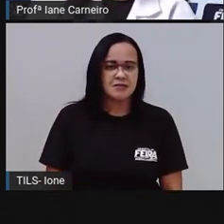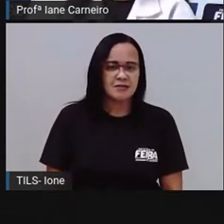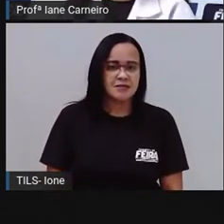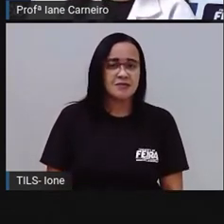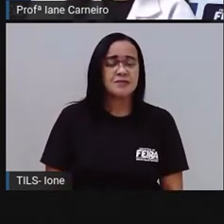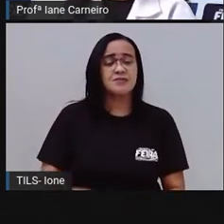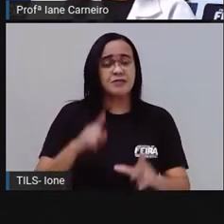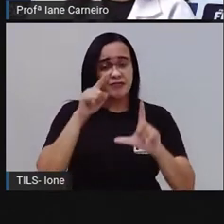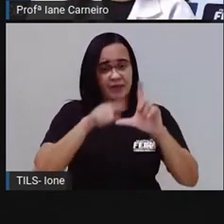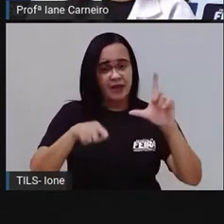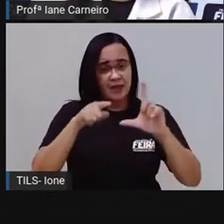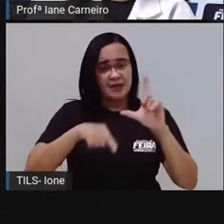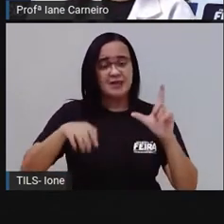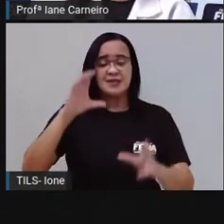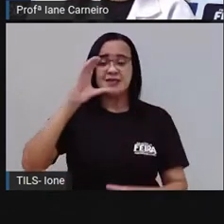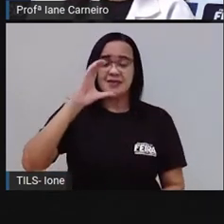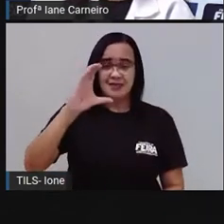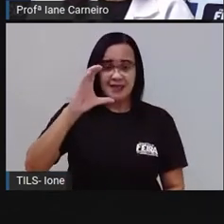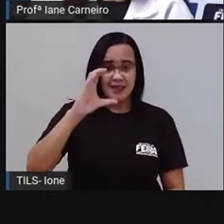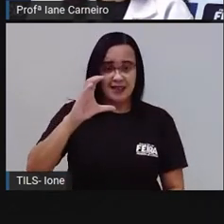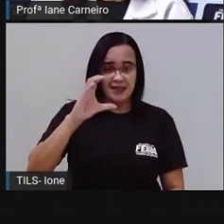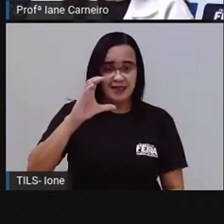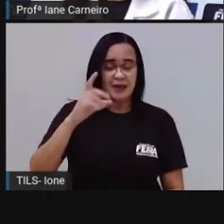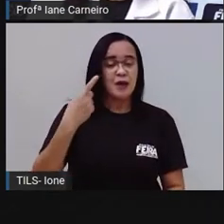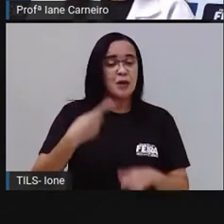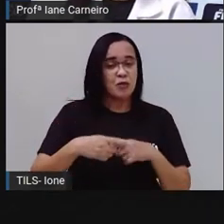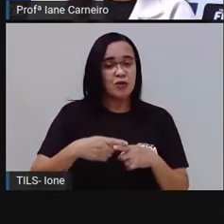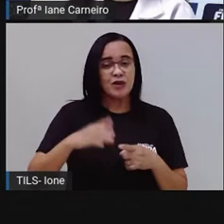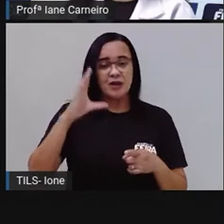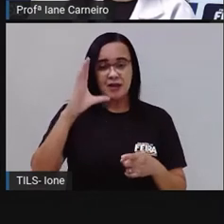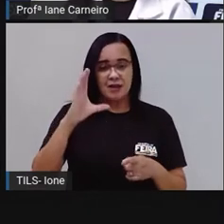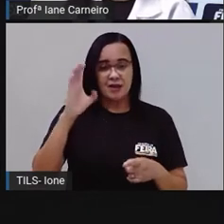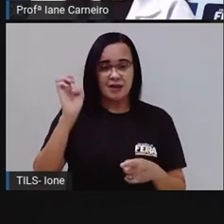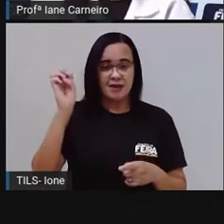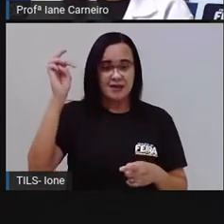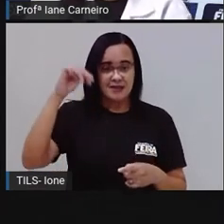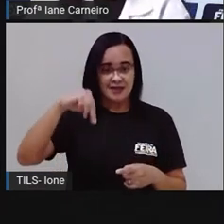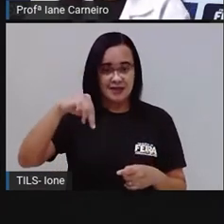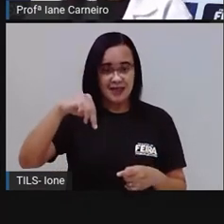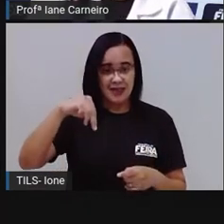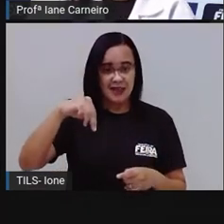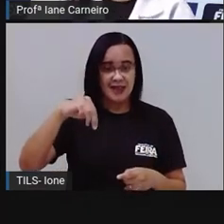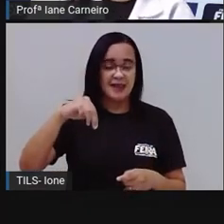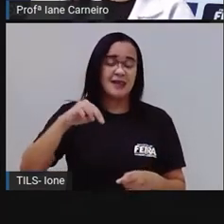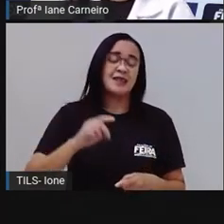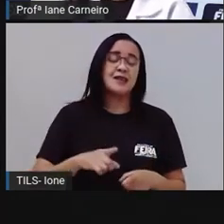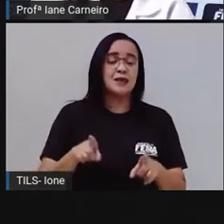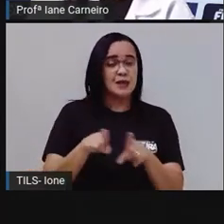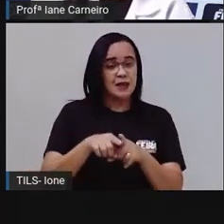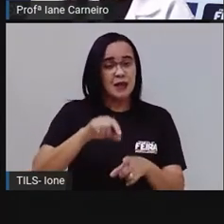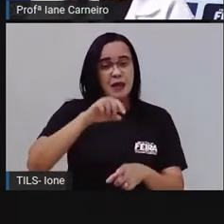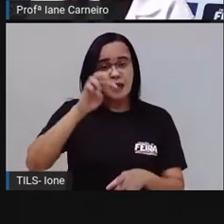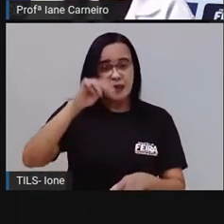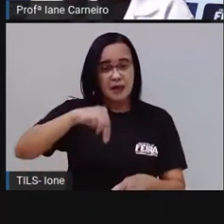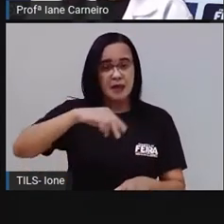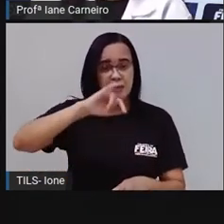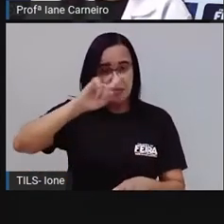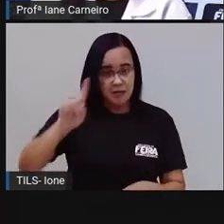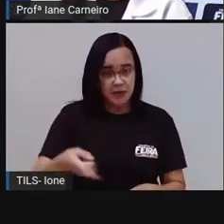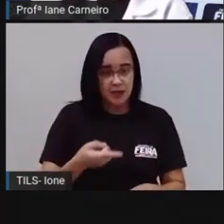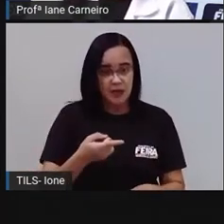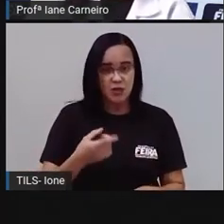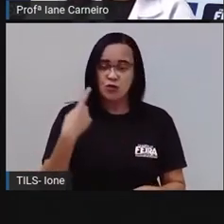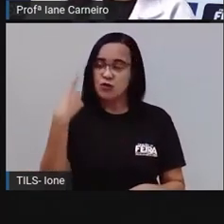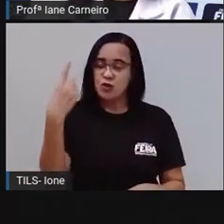A letra C, tem sem. E em 1001 não tem. C de